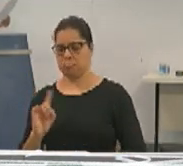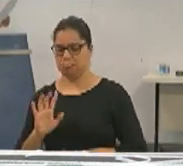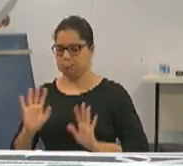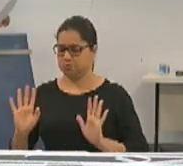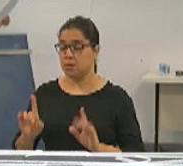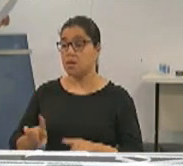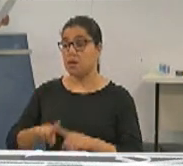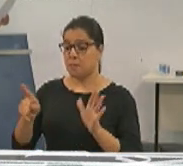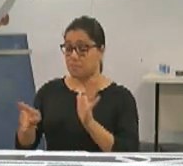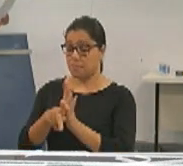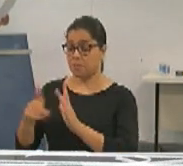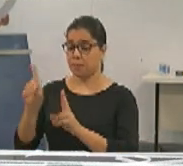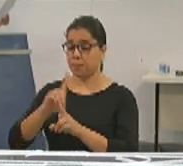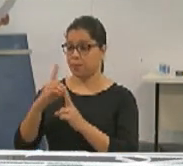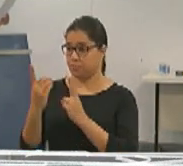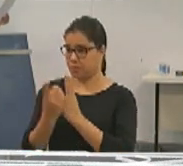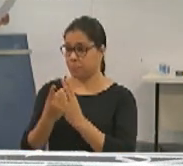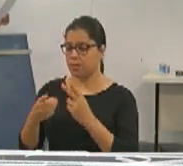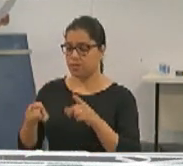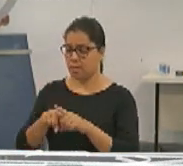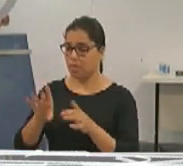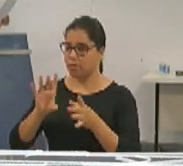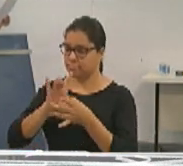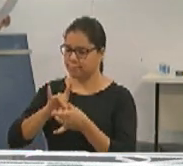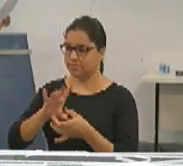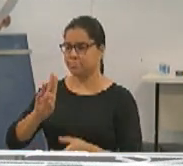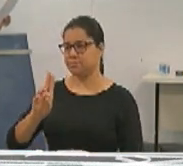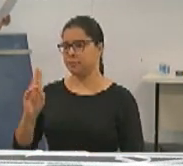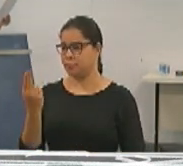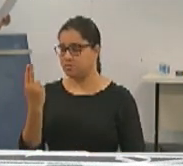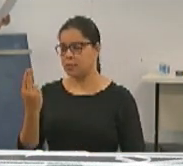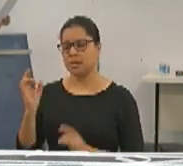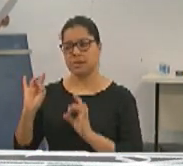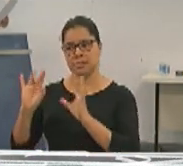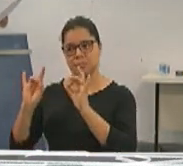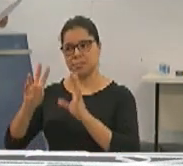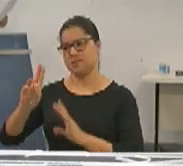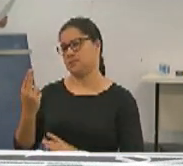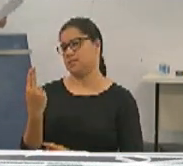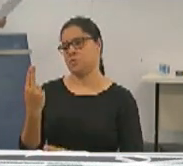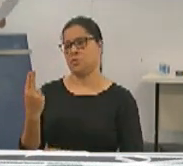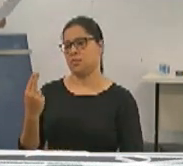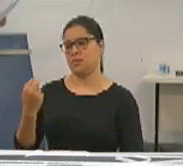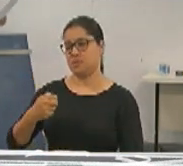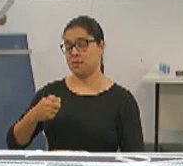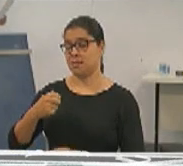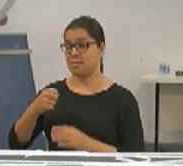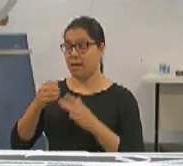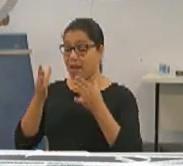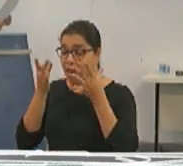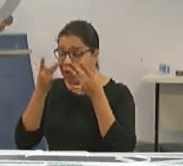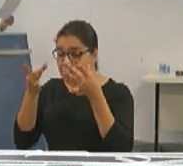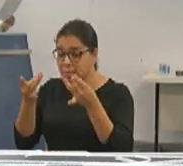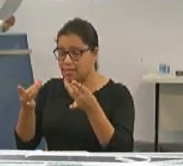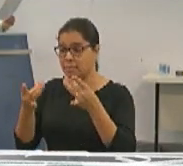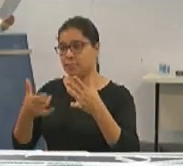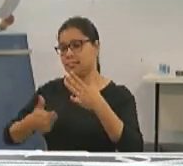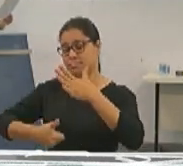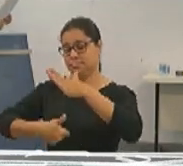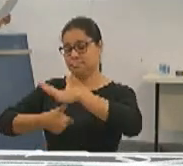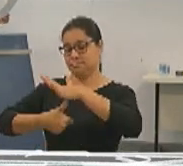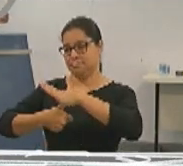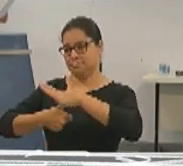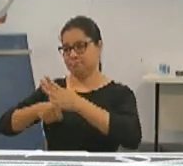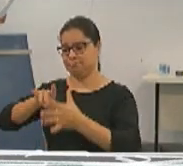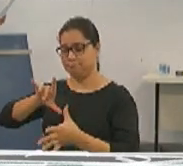FGD, como é uma parte muito especial e que merece muita atenção da reitoria, com uma gestão agregadora.